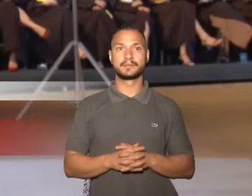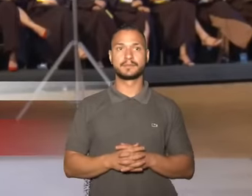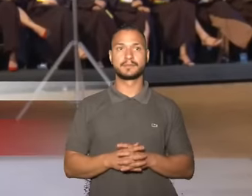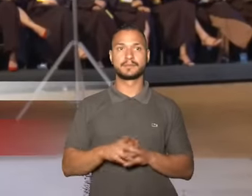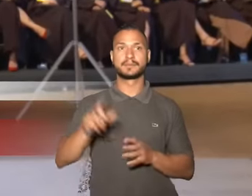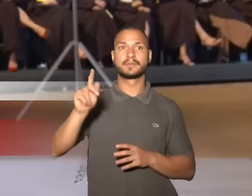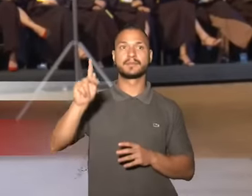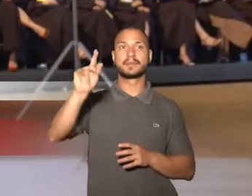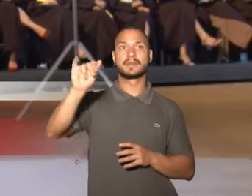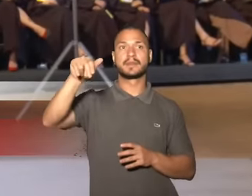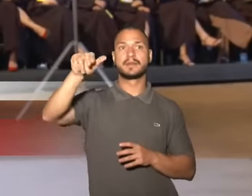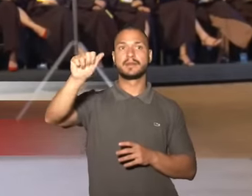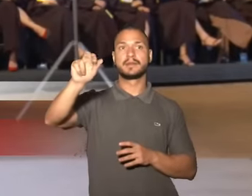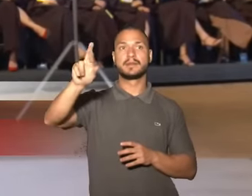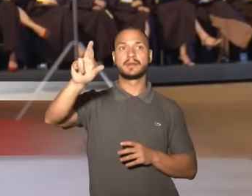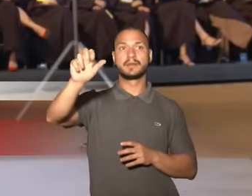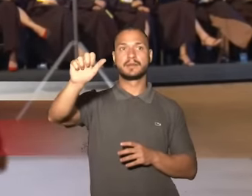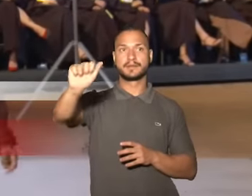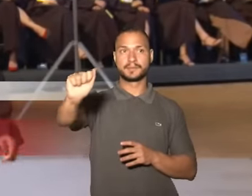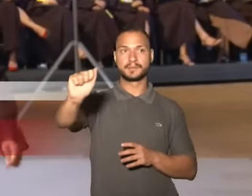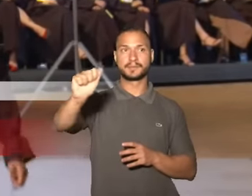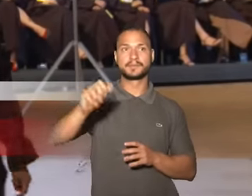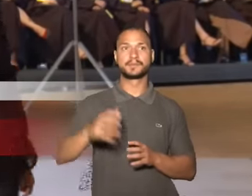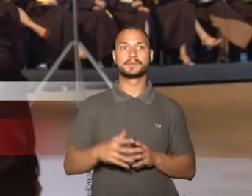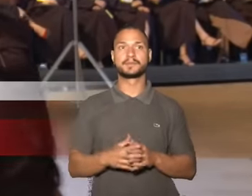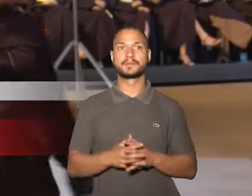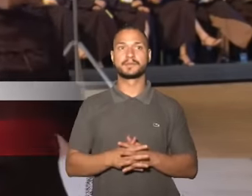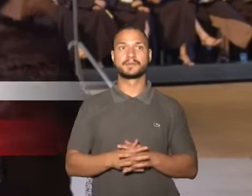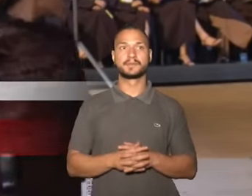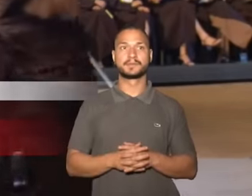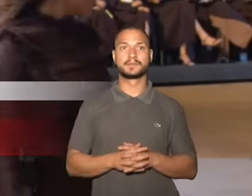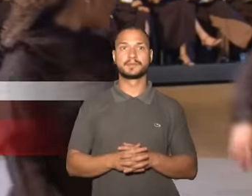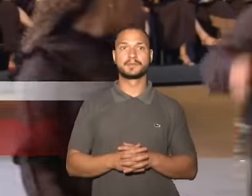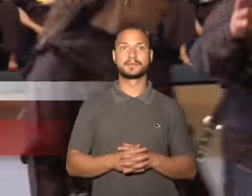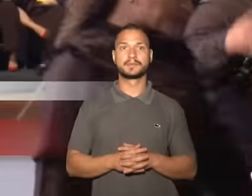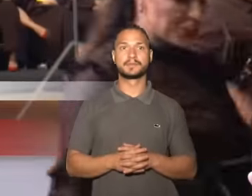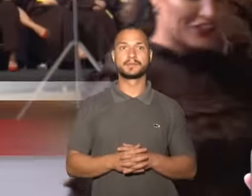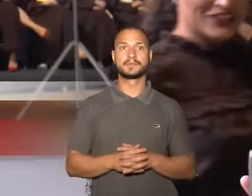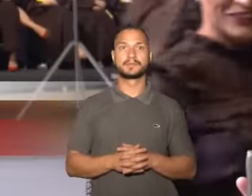Inara Vitória Cunha de Cássio.